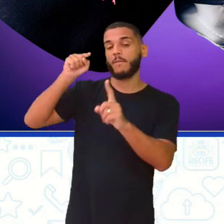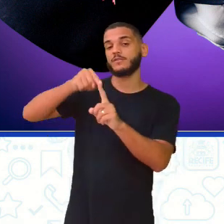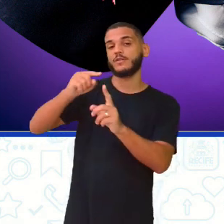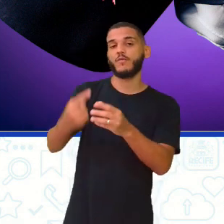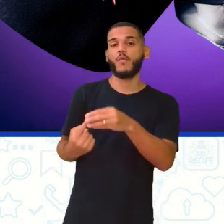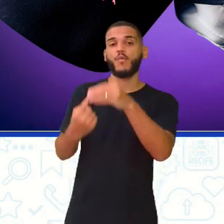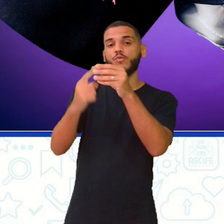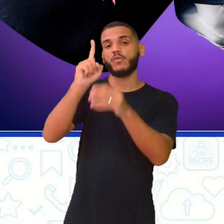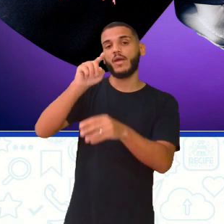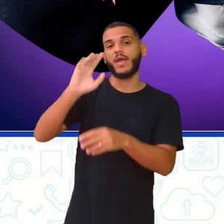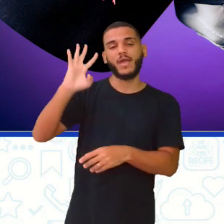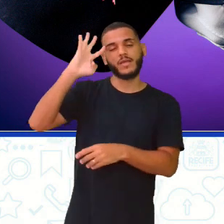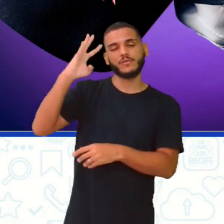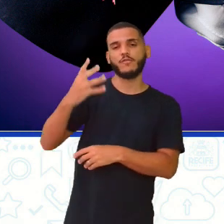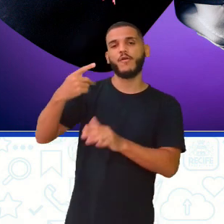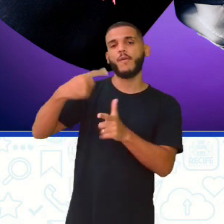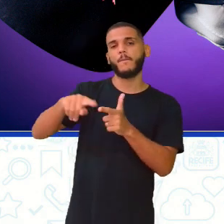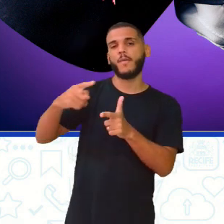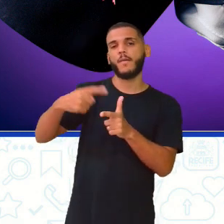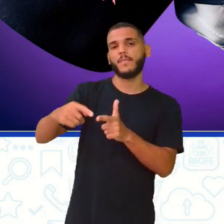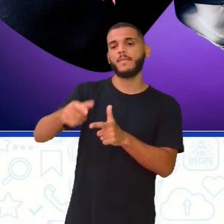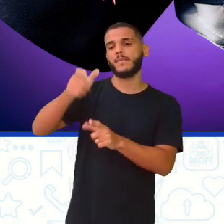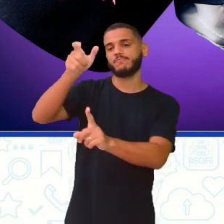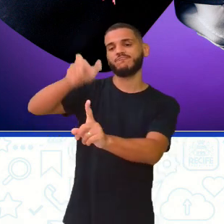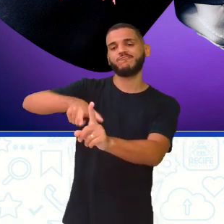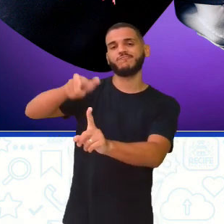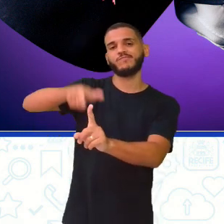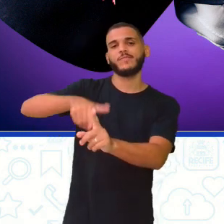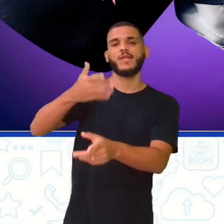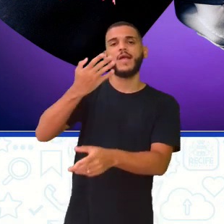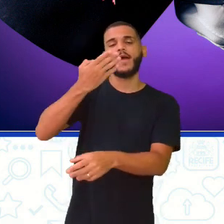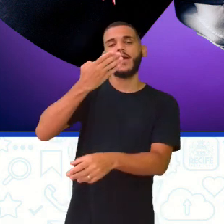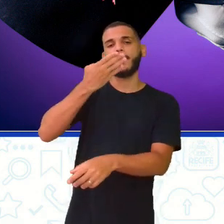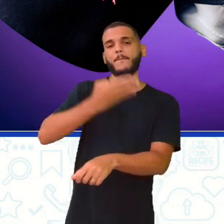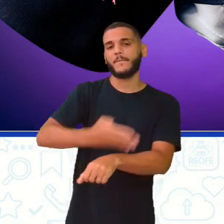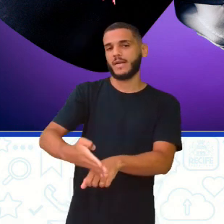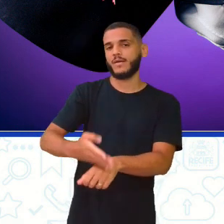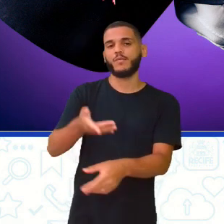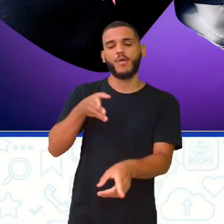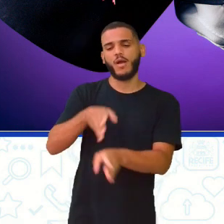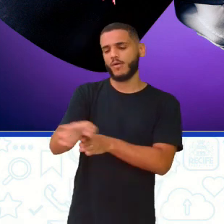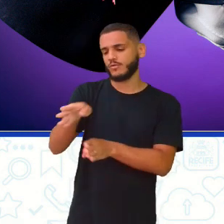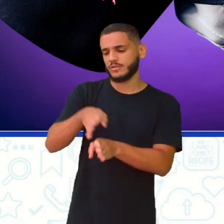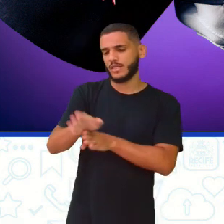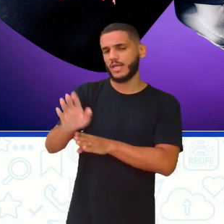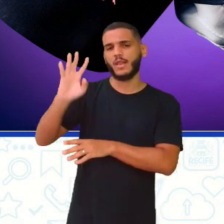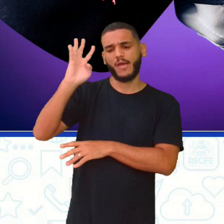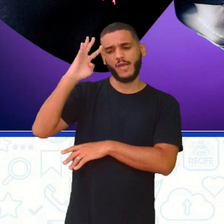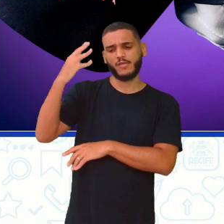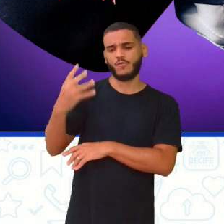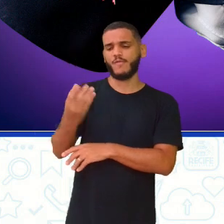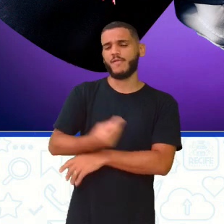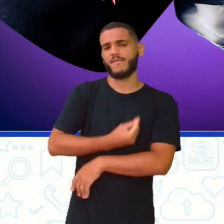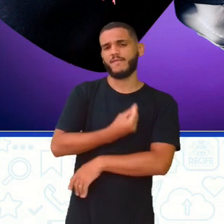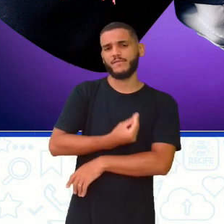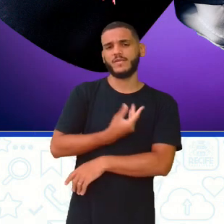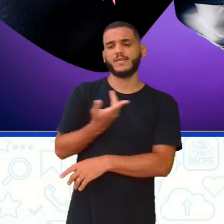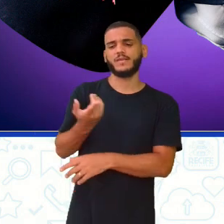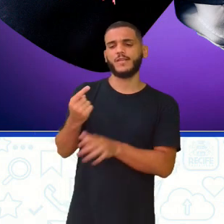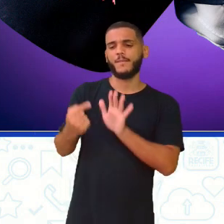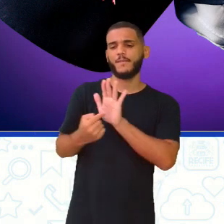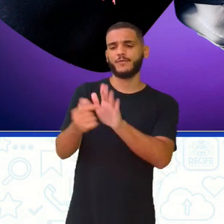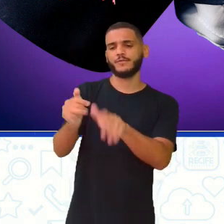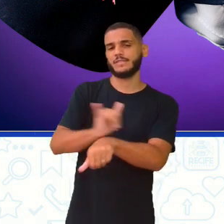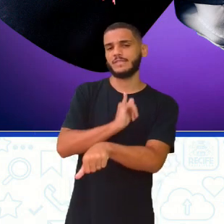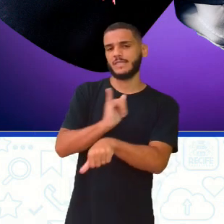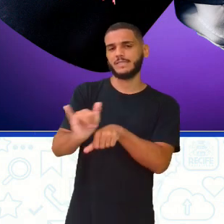resolver os problemas do protagonista branco. Então, aconselhar, resolver a vida, mostrar os caminhos,